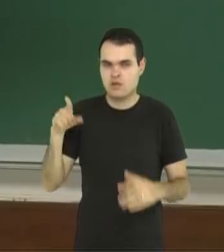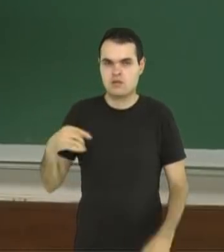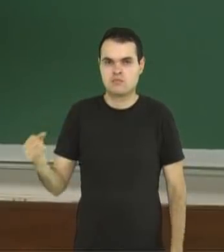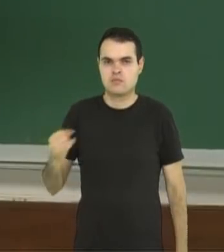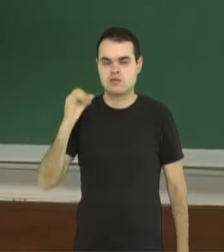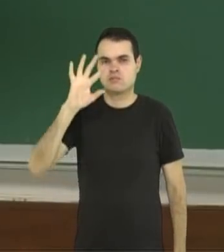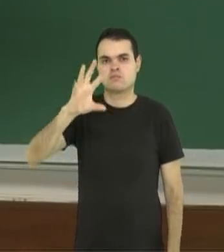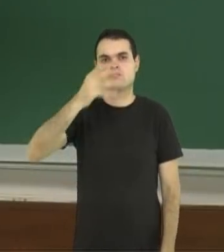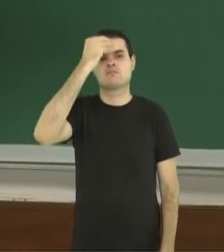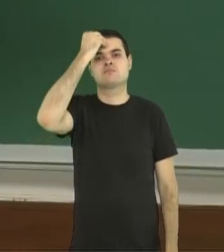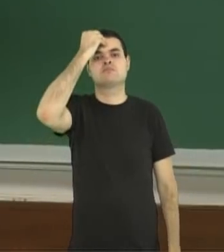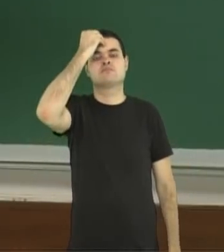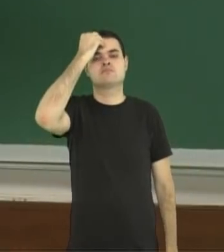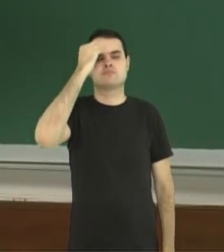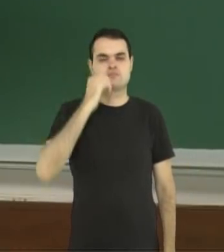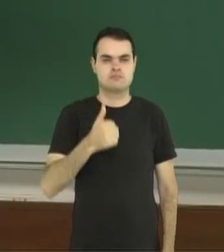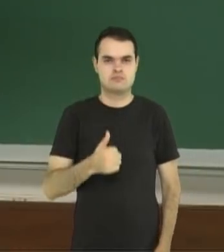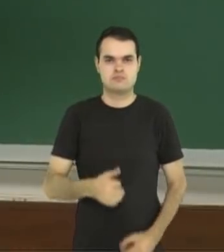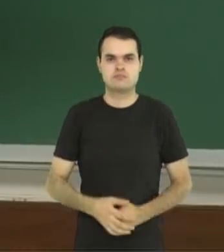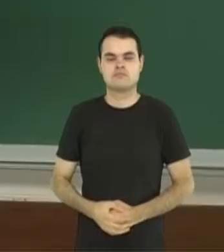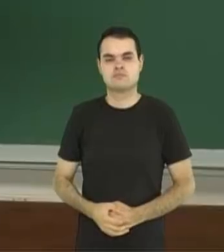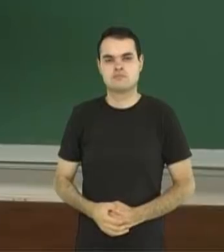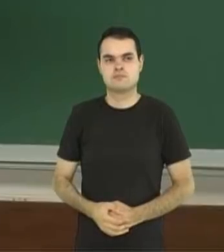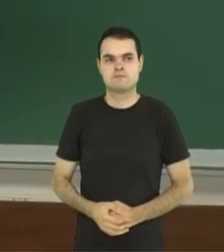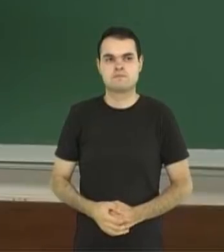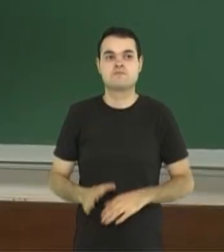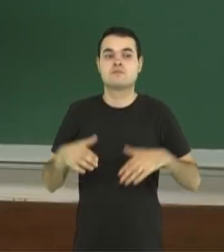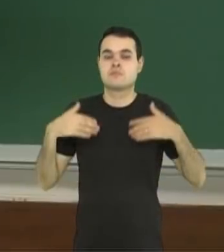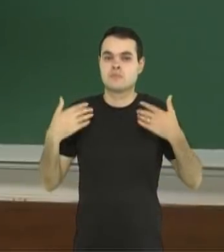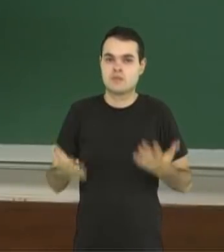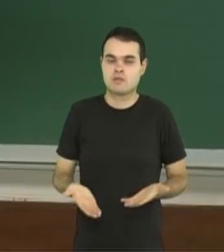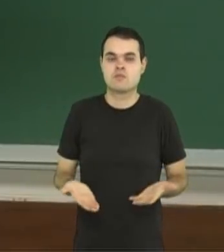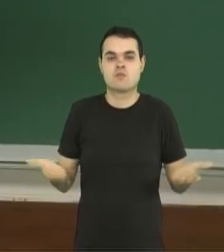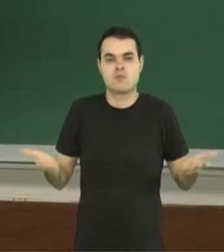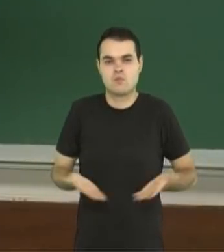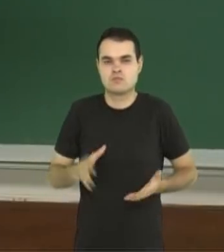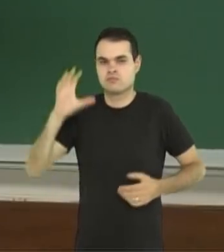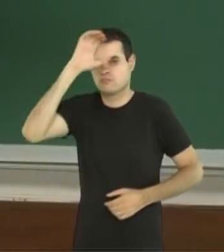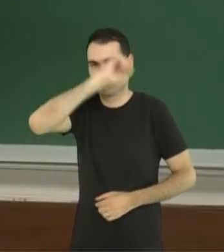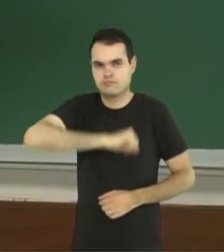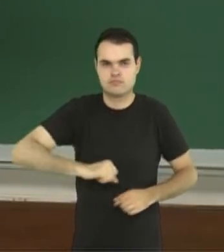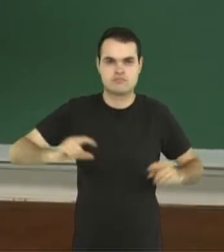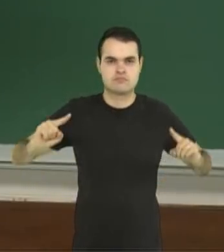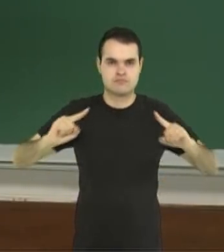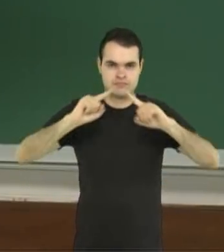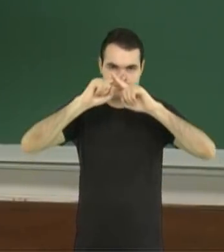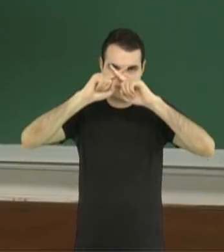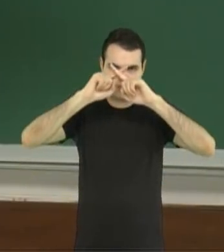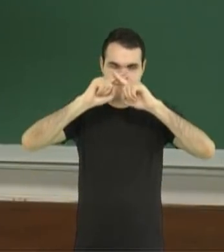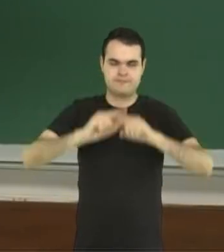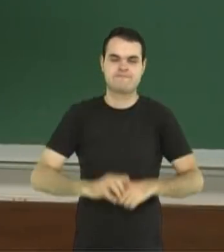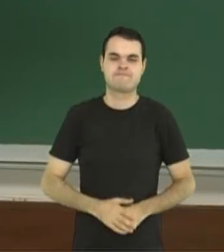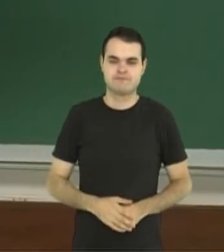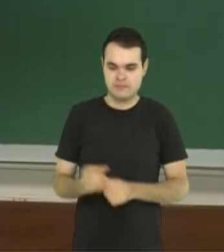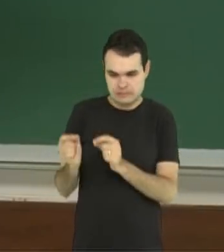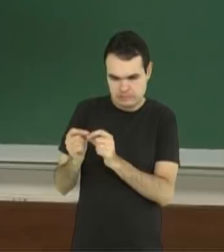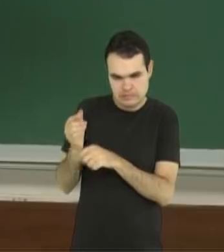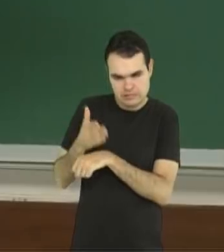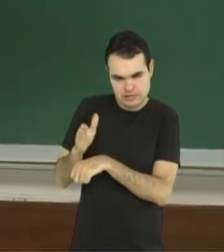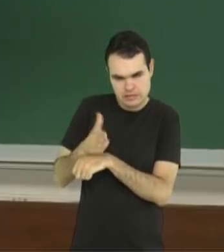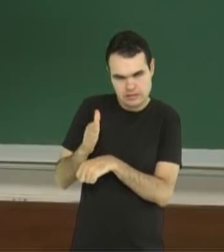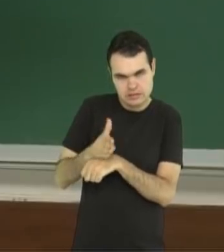importante que vocês, né, verifiquem isso, tá bom? Então, né, hoje nós trabalhamos com multiplicação, realizamos